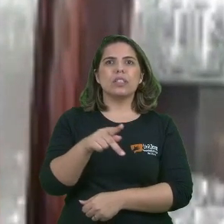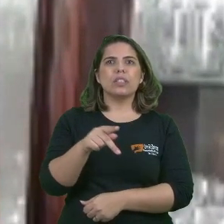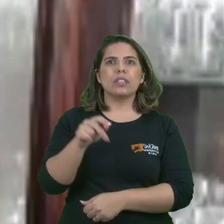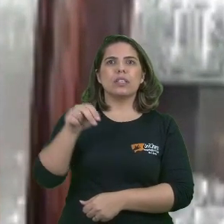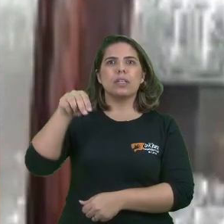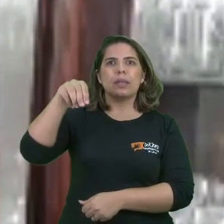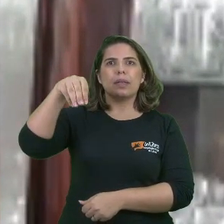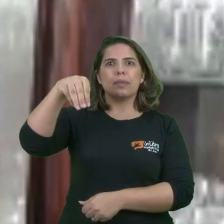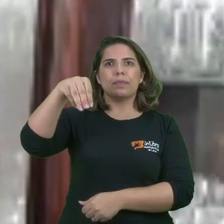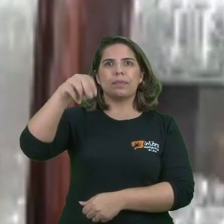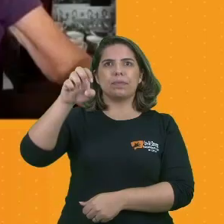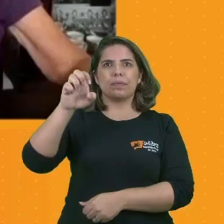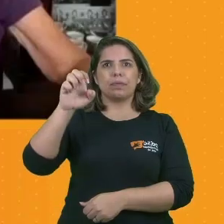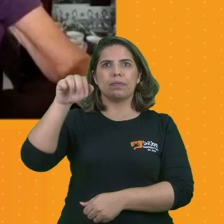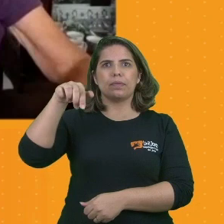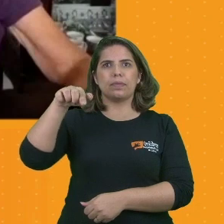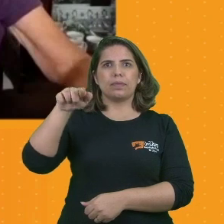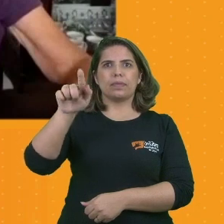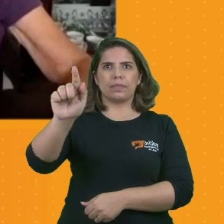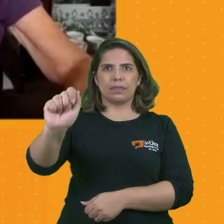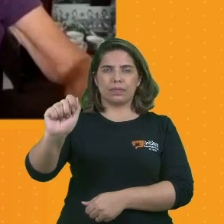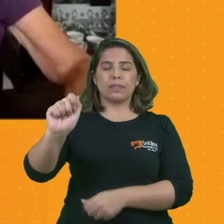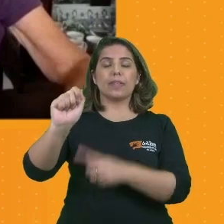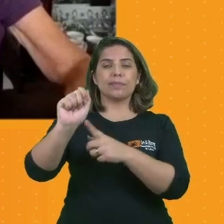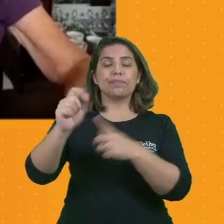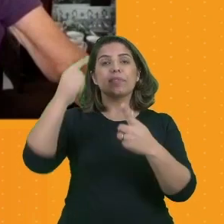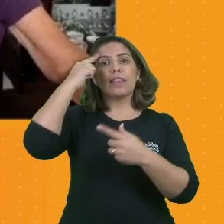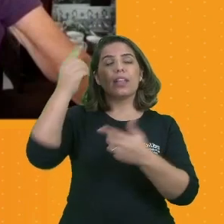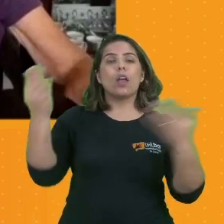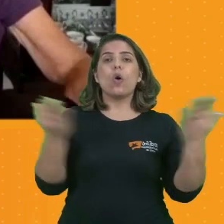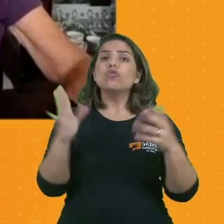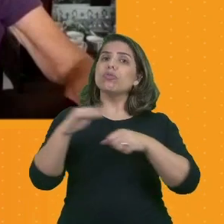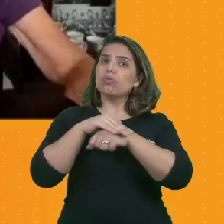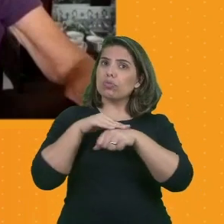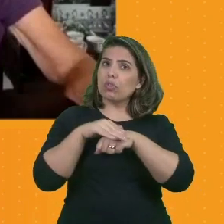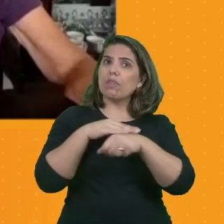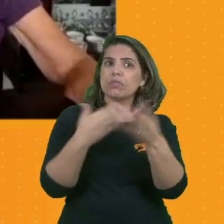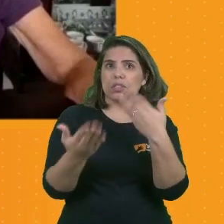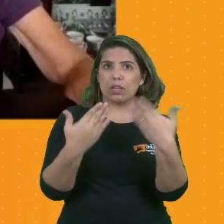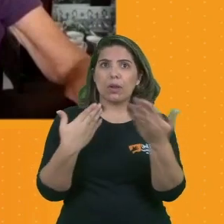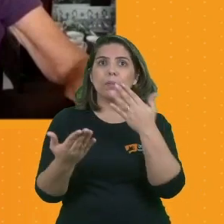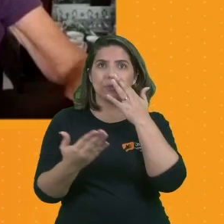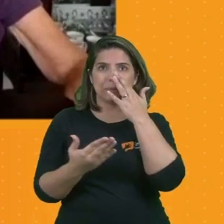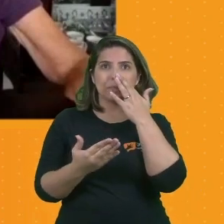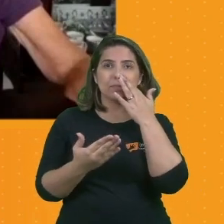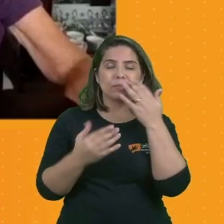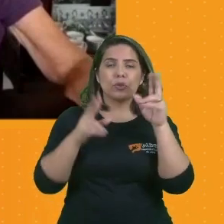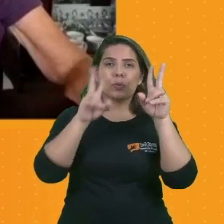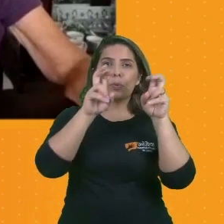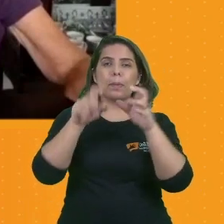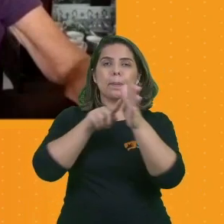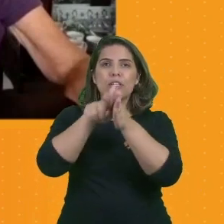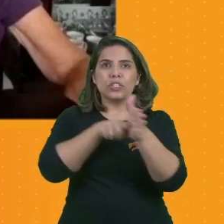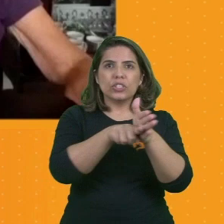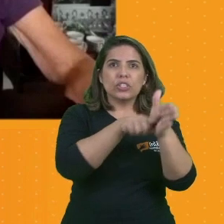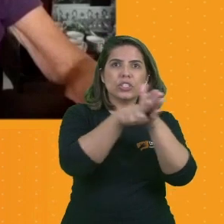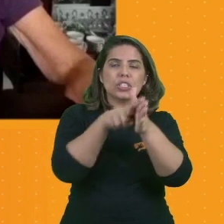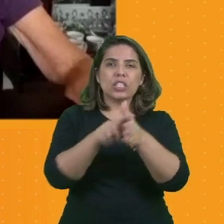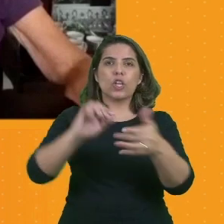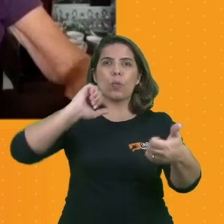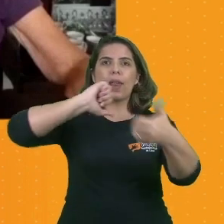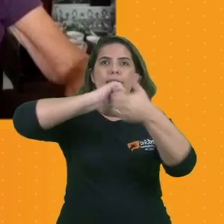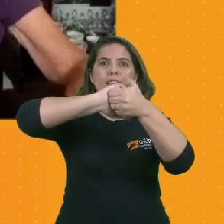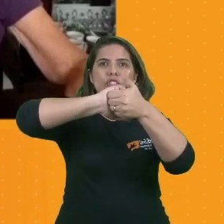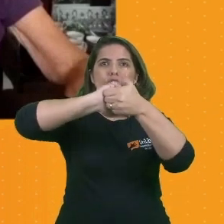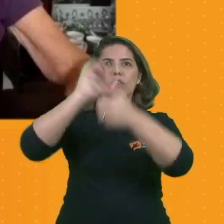e a ideia hoje é que conversemos é sobre a pesquisa qualitativa no